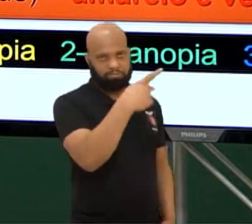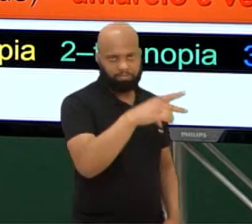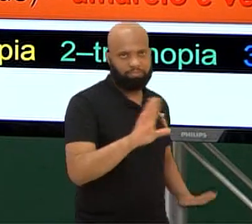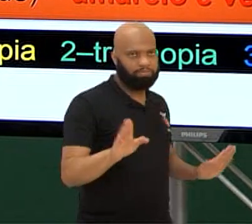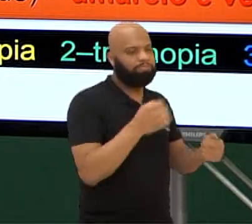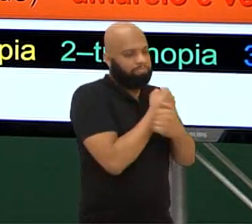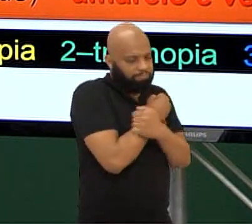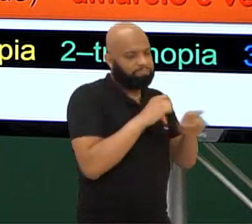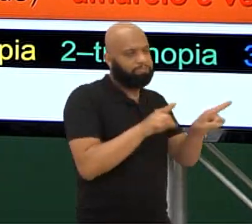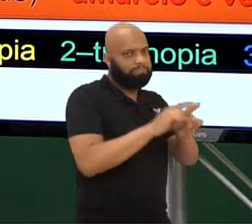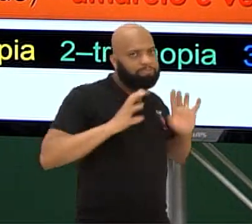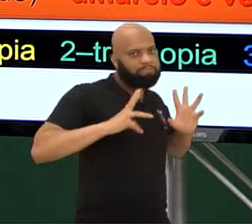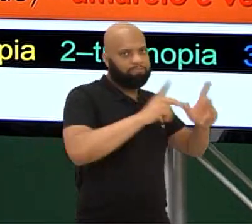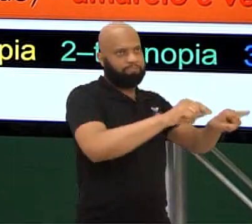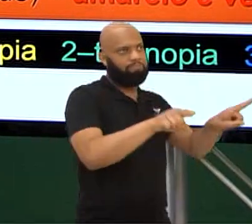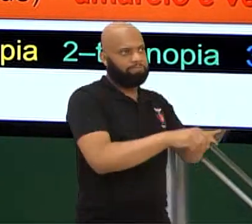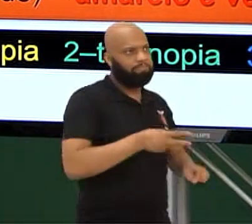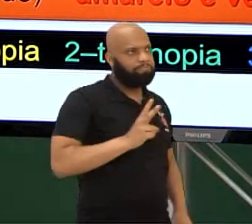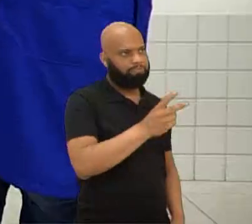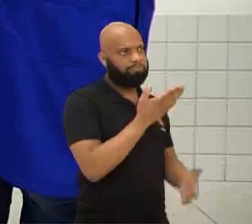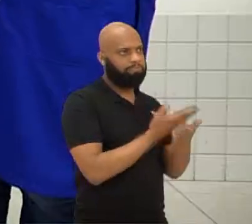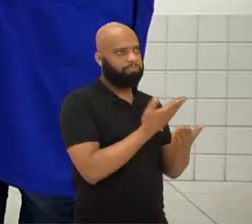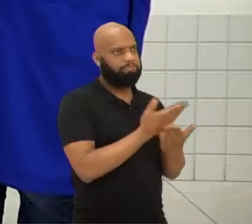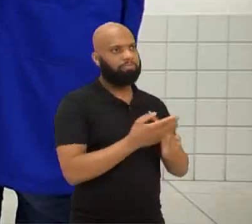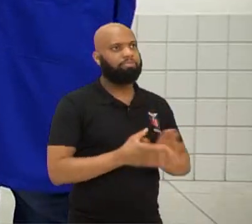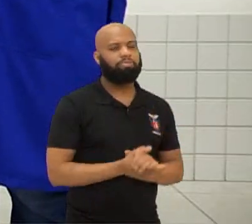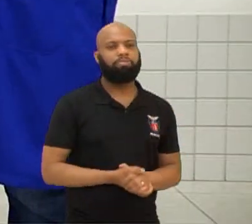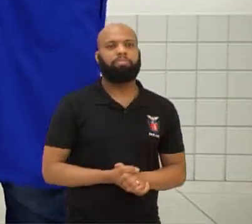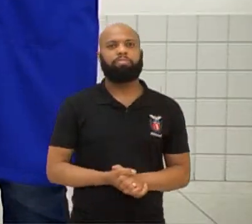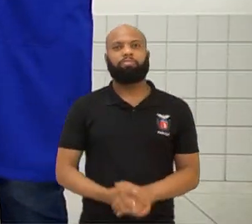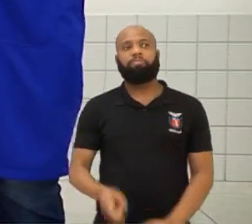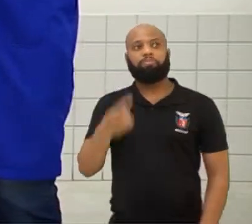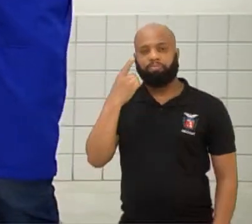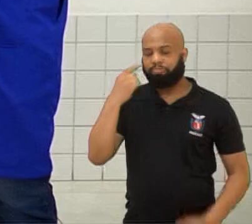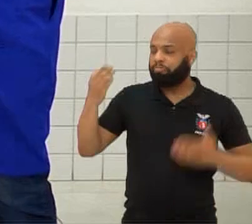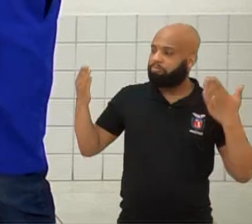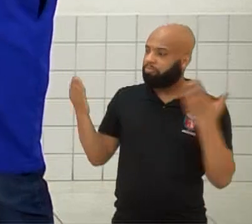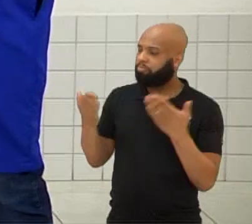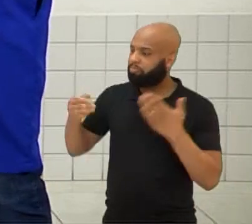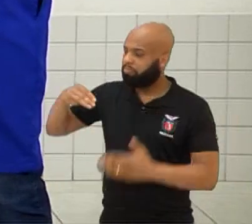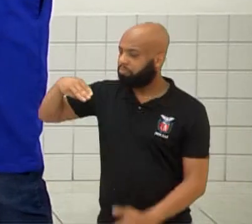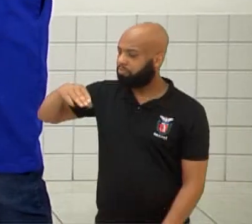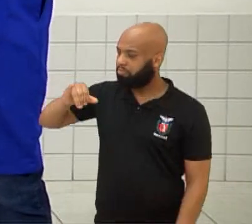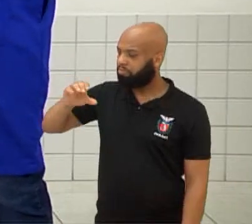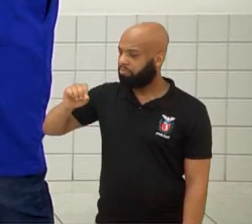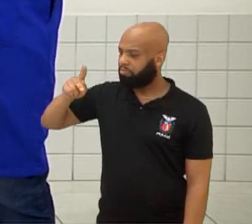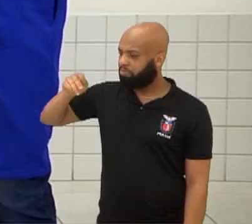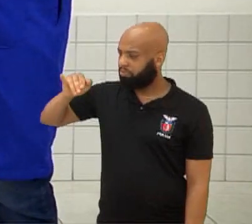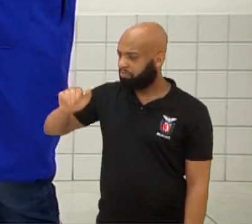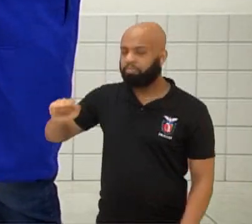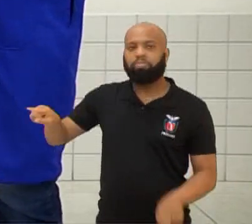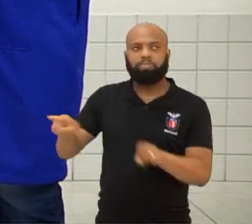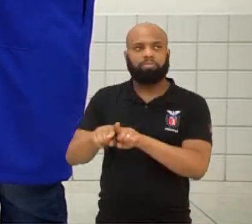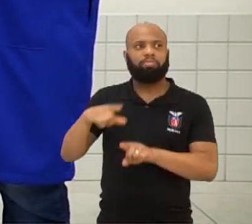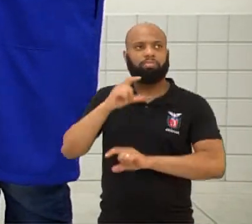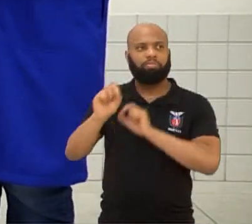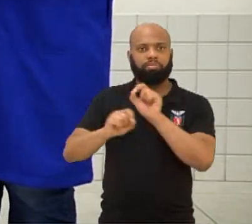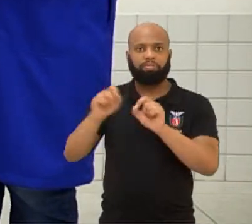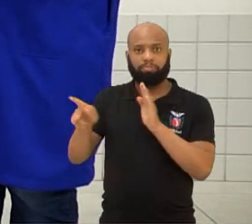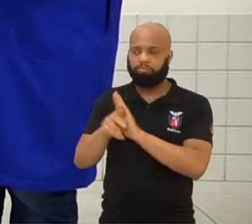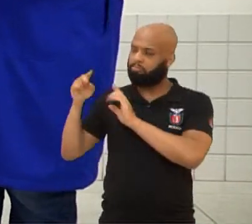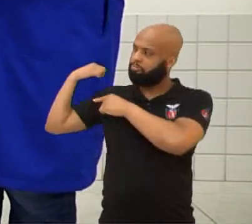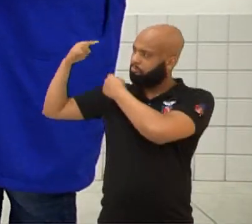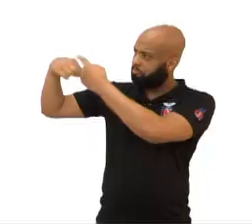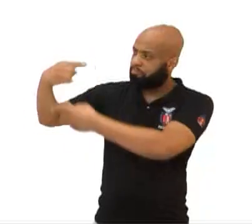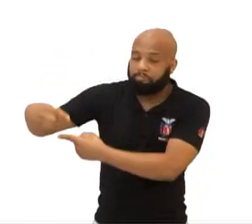um grande abraço a todos ali. Vamos à sequência então, professor Jorge? Vamos lá então. A miopia, pessoal, será que a miopia também é relacionada à hereditariedade?